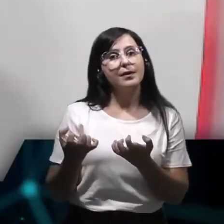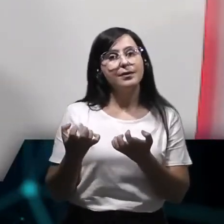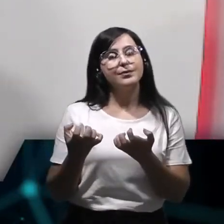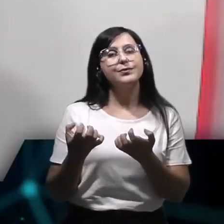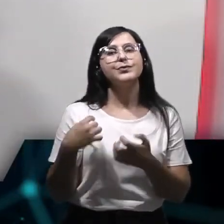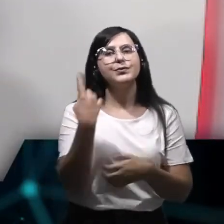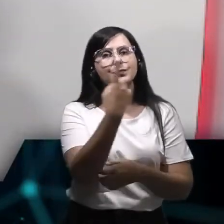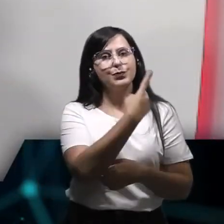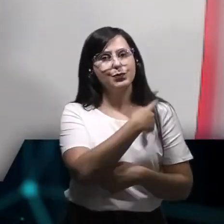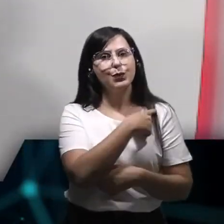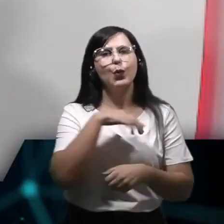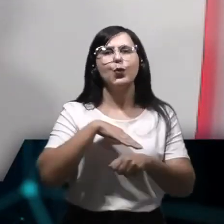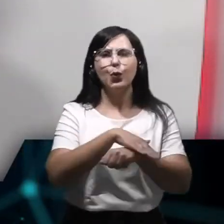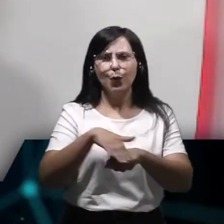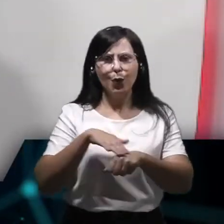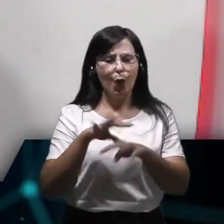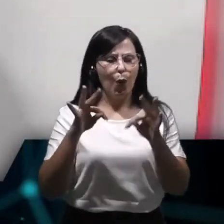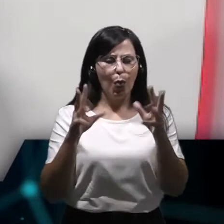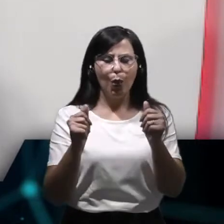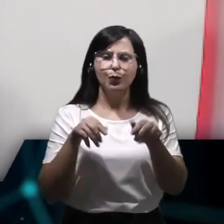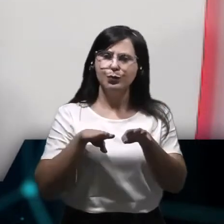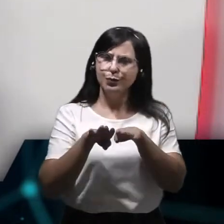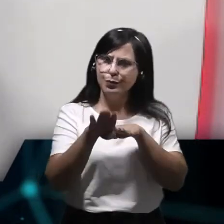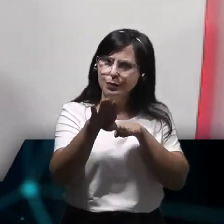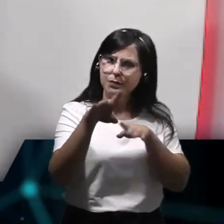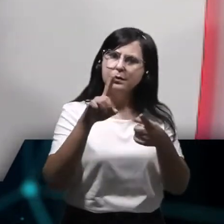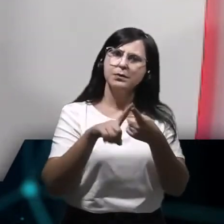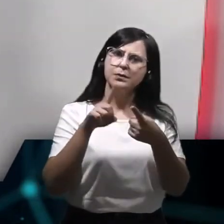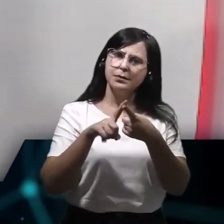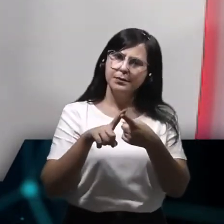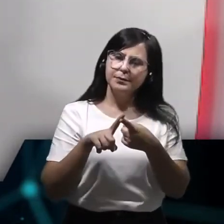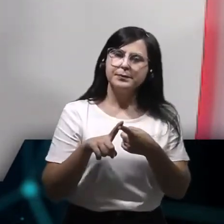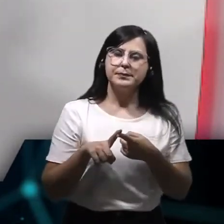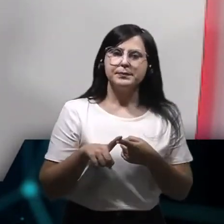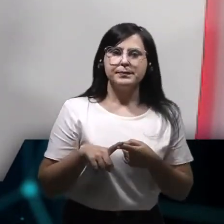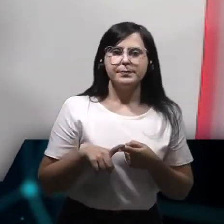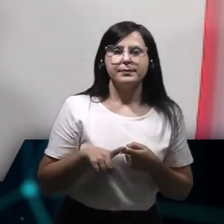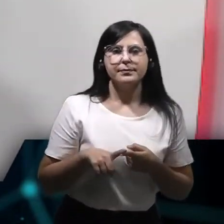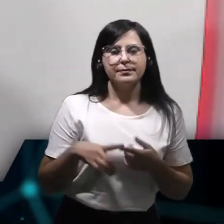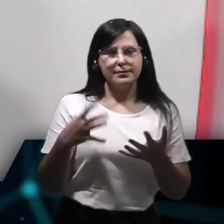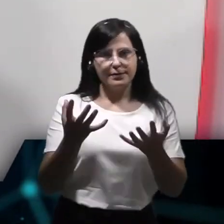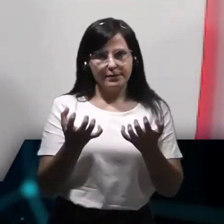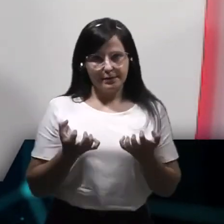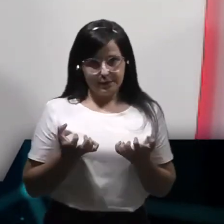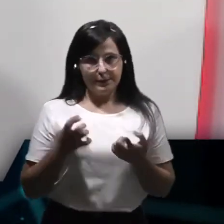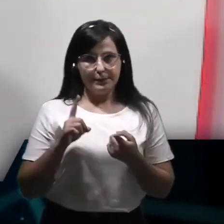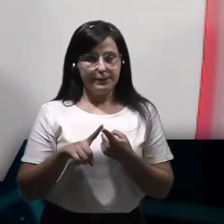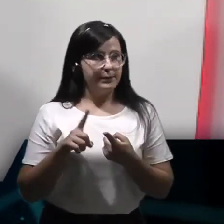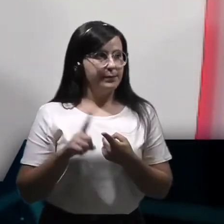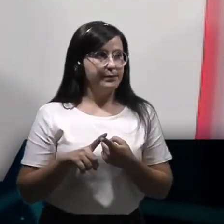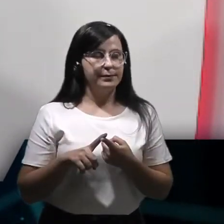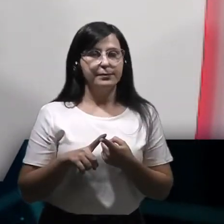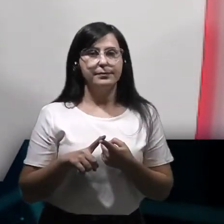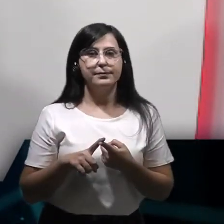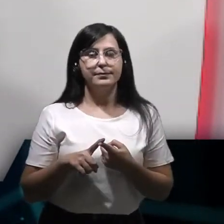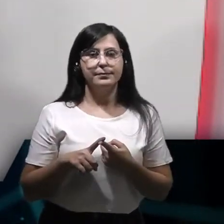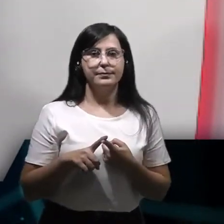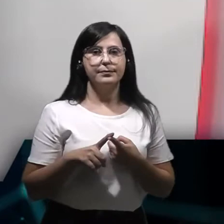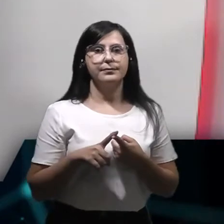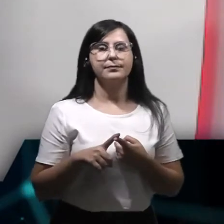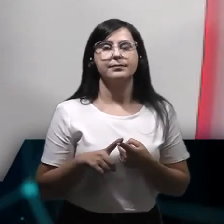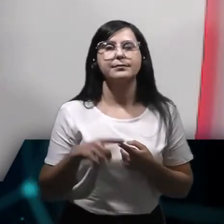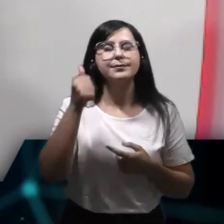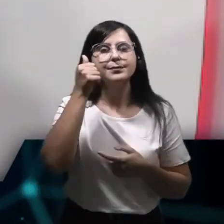trabalhador rural, com o sulanqueiro, ok? E também em outra proposta minha, no nosso plano de governo, tem a questão